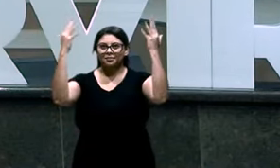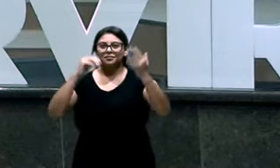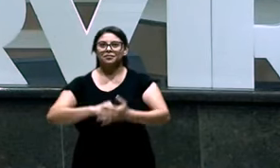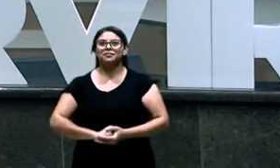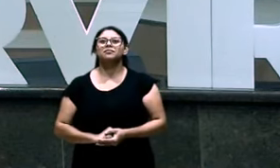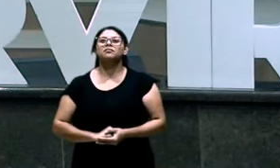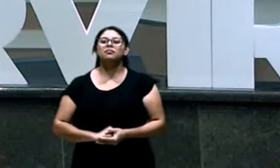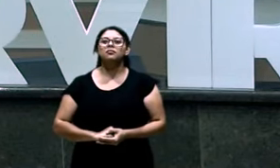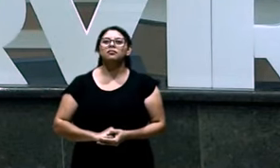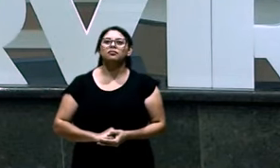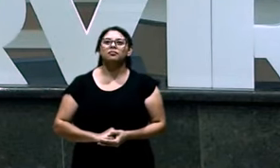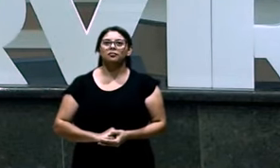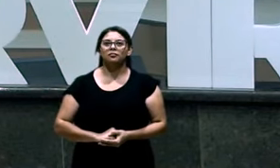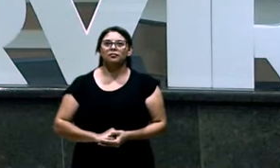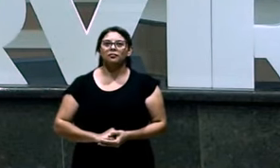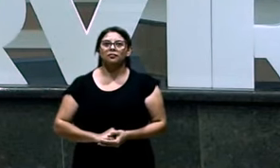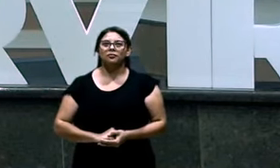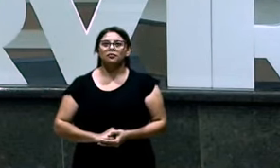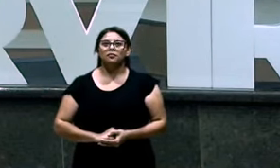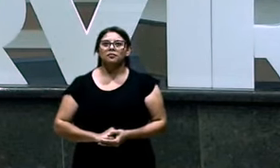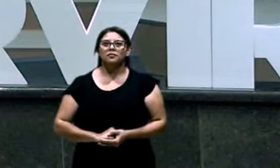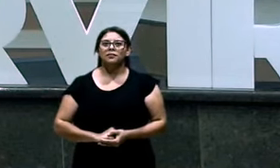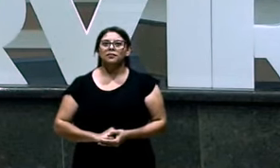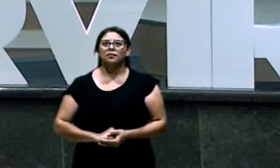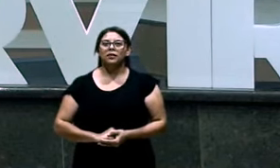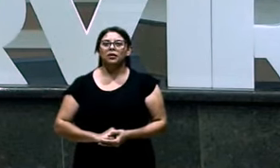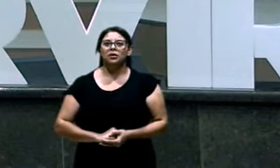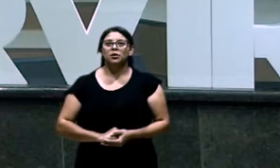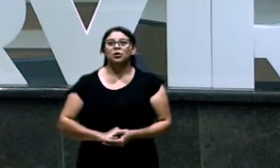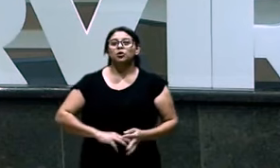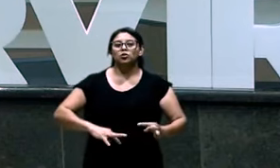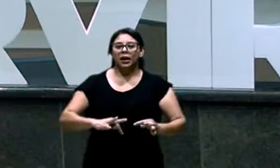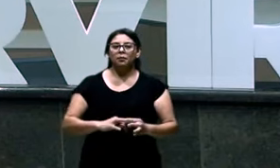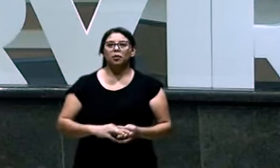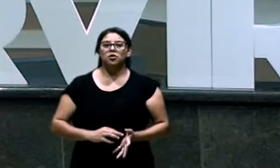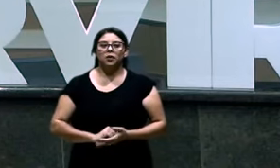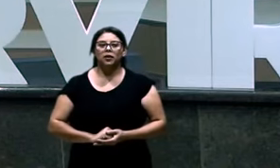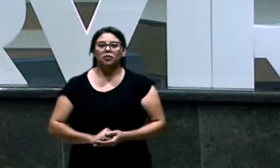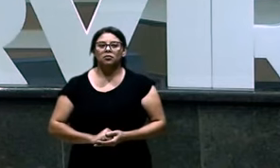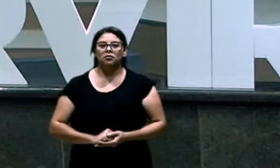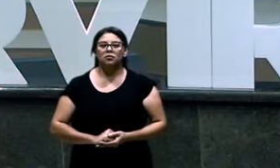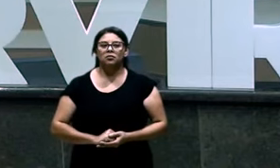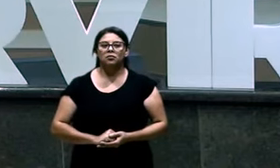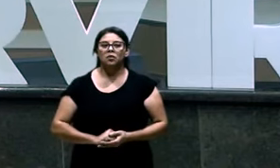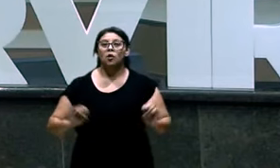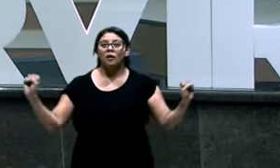e essa festa é dentro do palácio de Herodes. A voz de